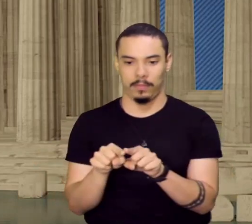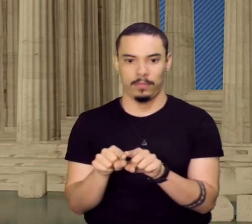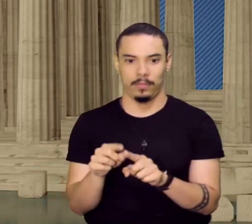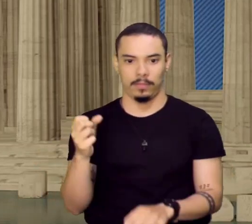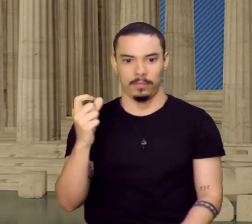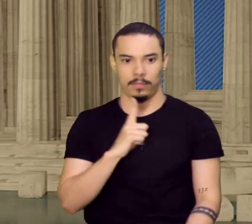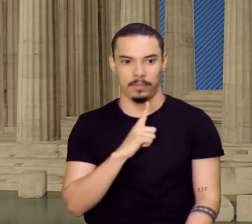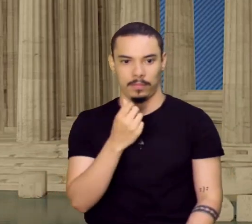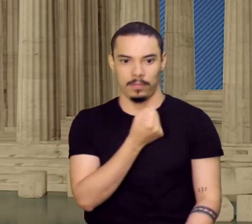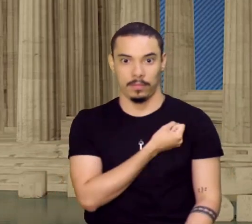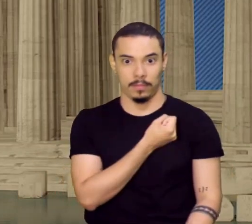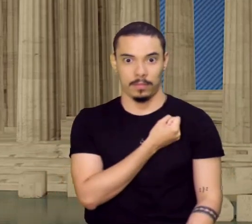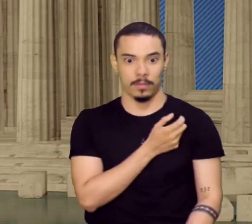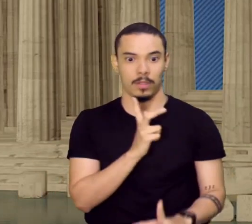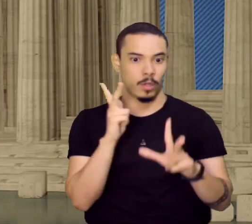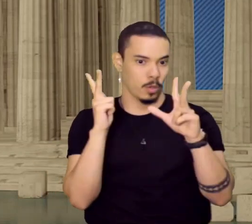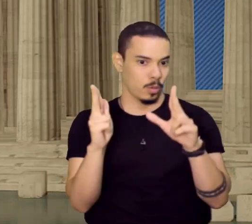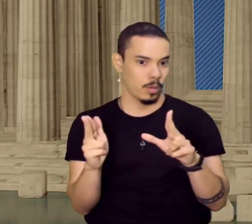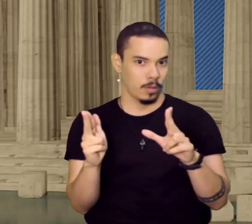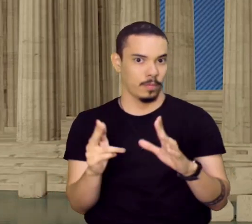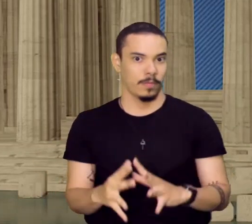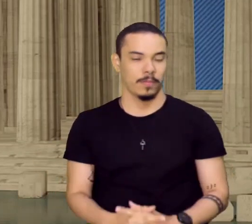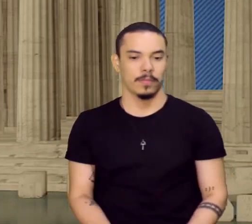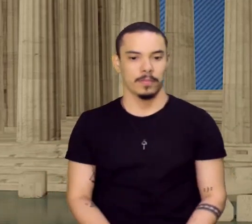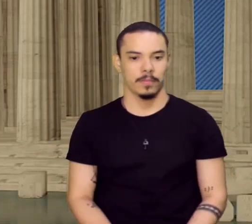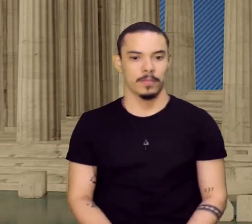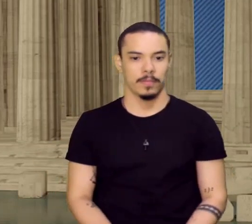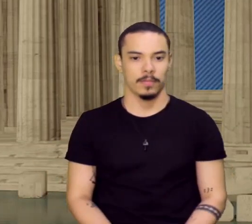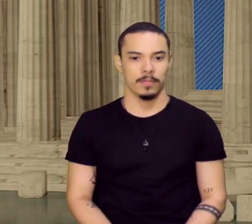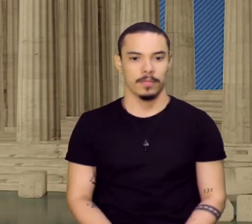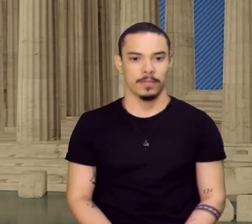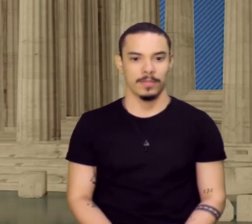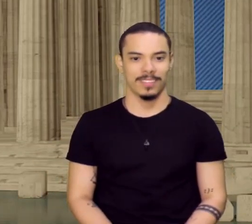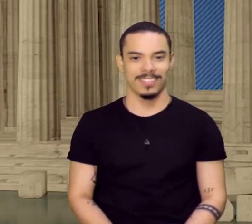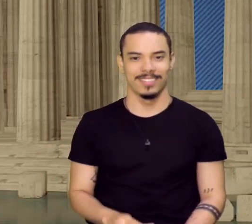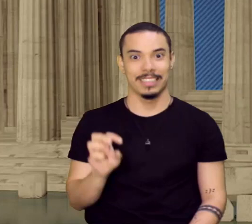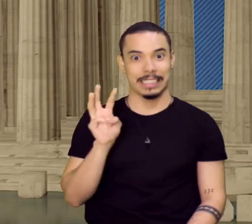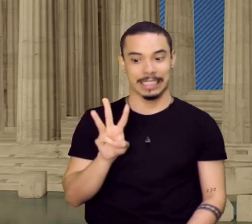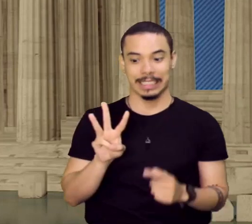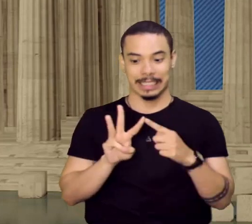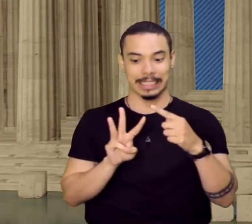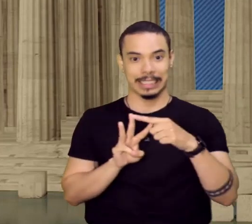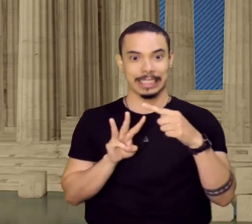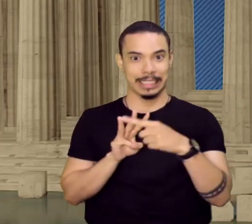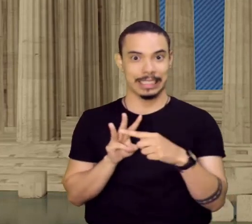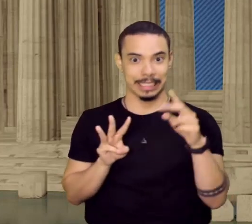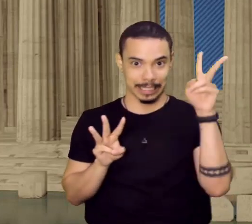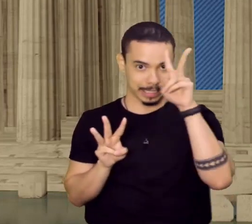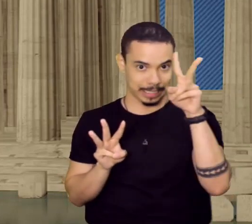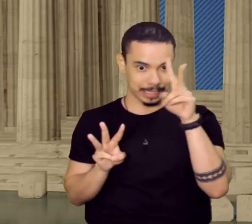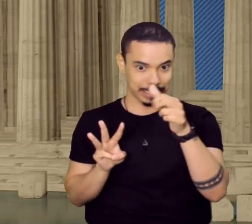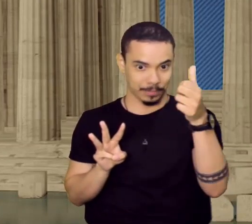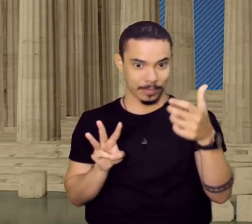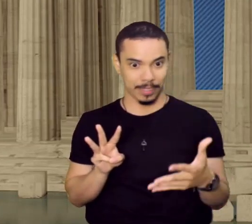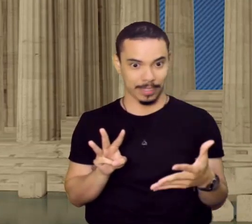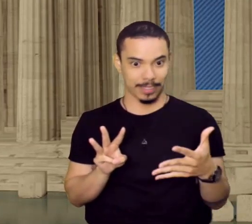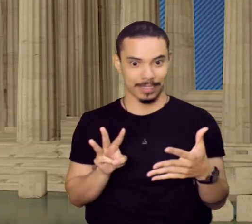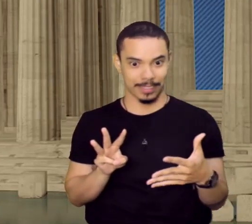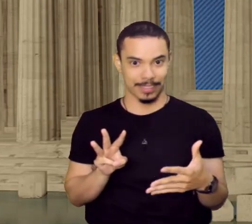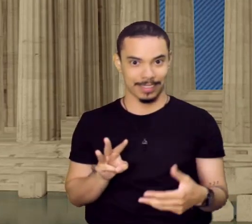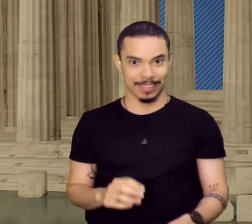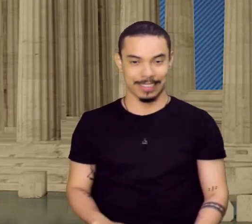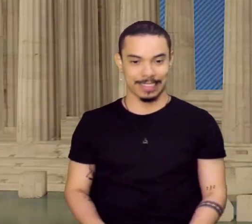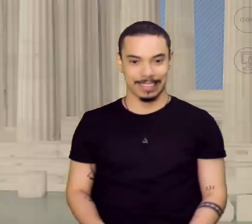valores iguais de cada parte. Uma tríade, olha só, eu dando a chance, tríade.